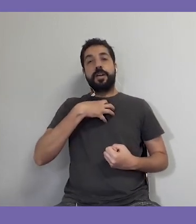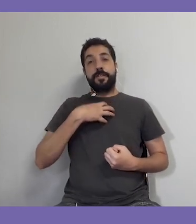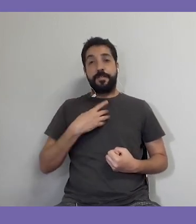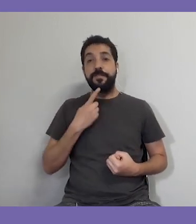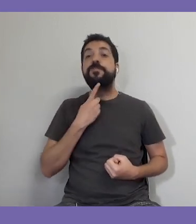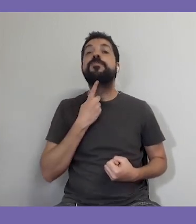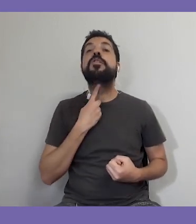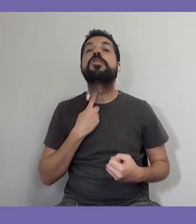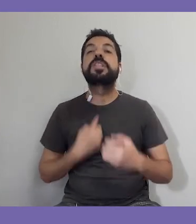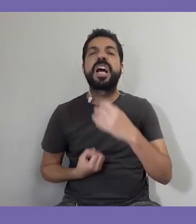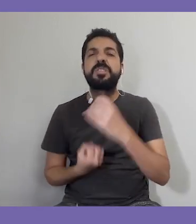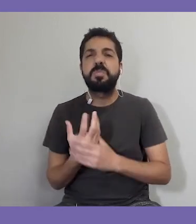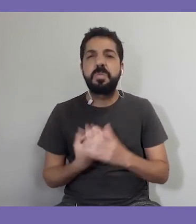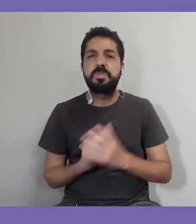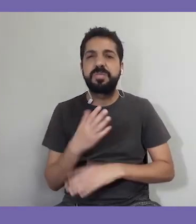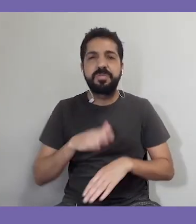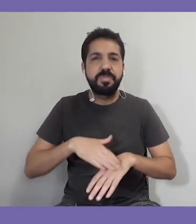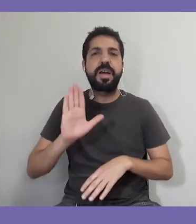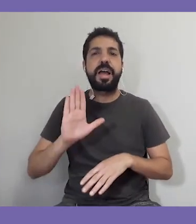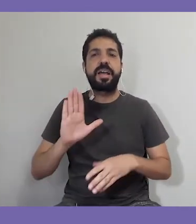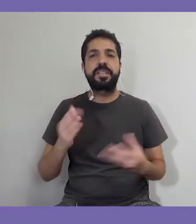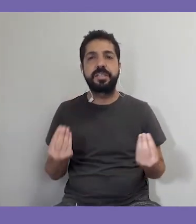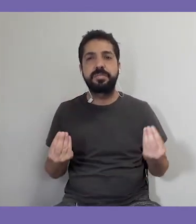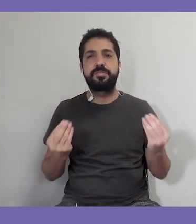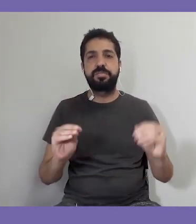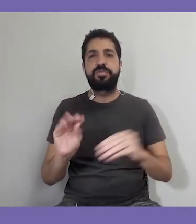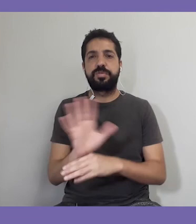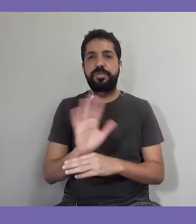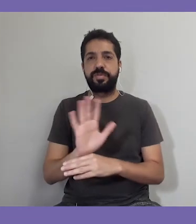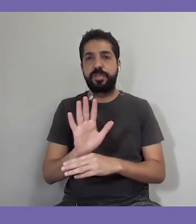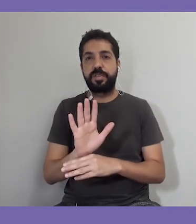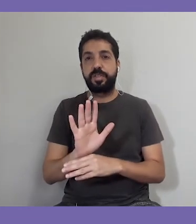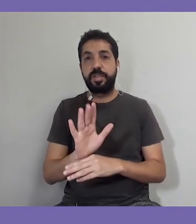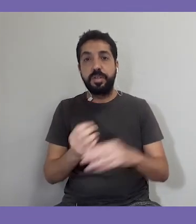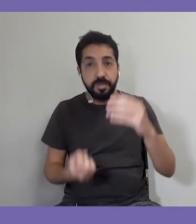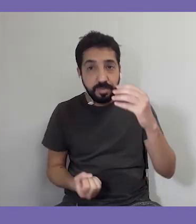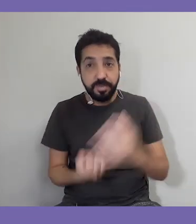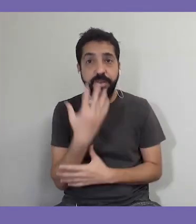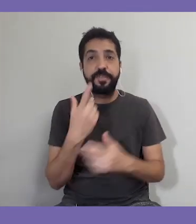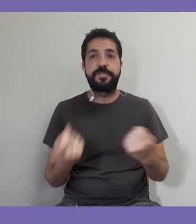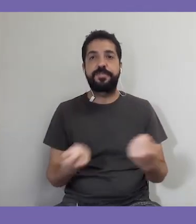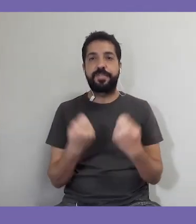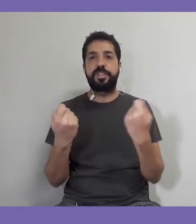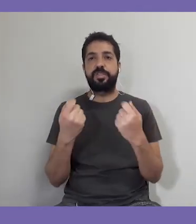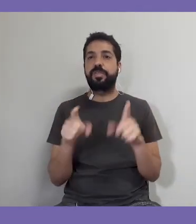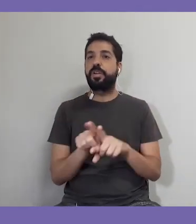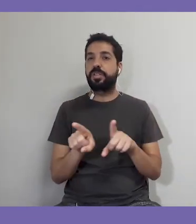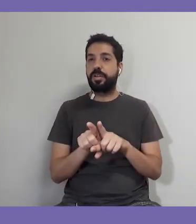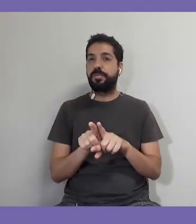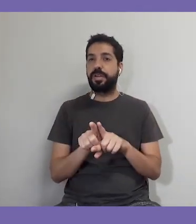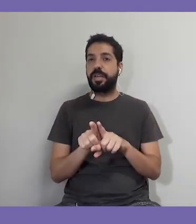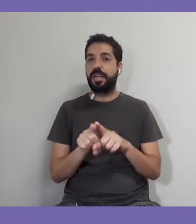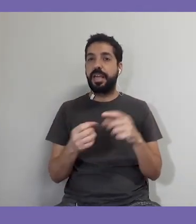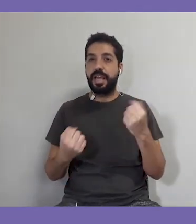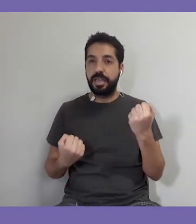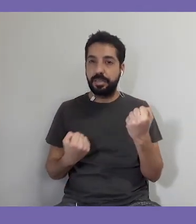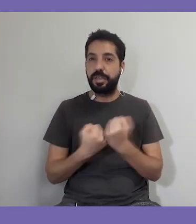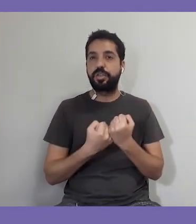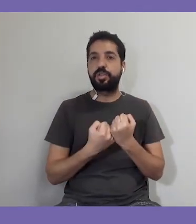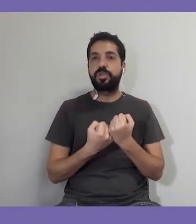continuar produzindo filmes e produzir festivais também, né? Colaborar com essa